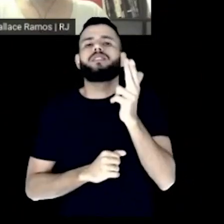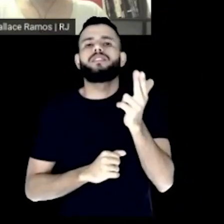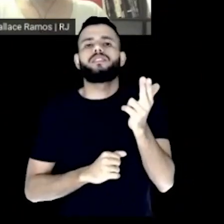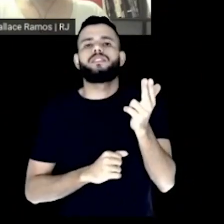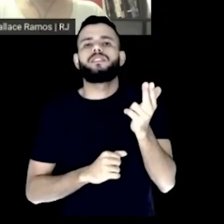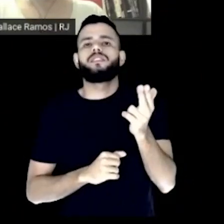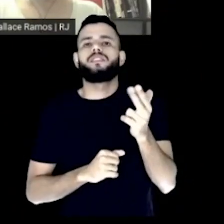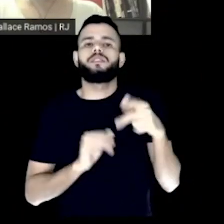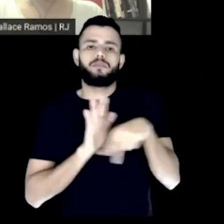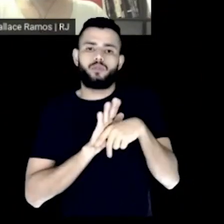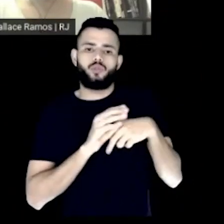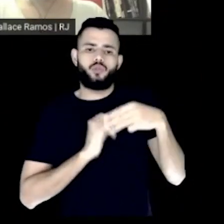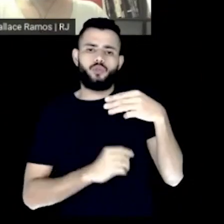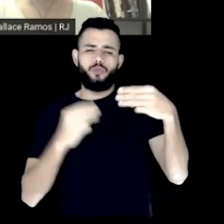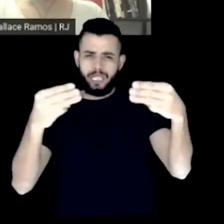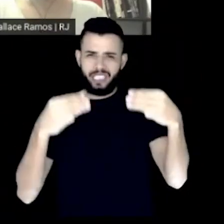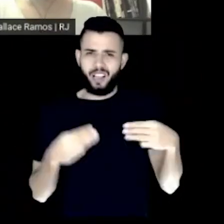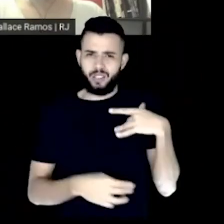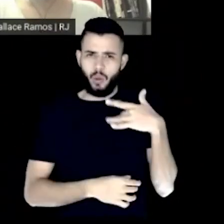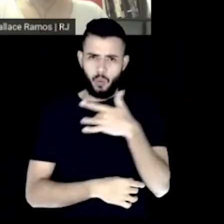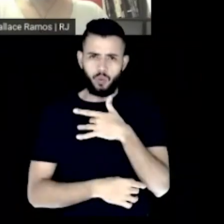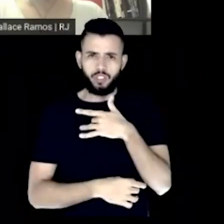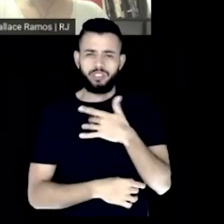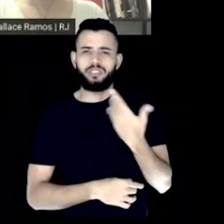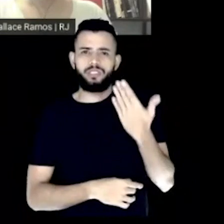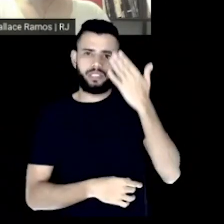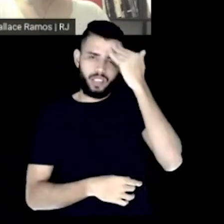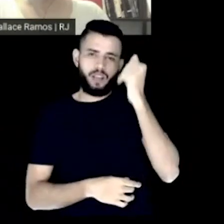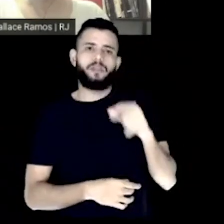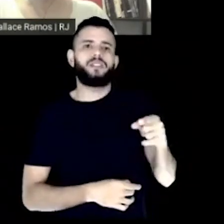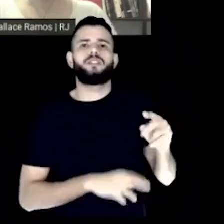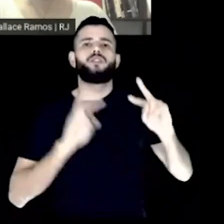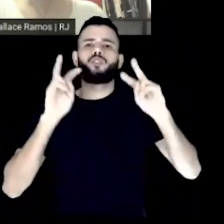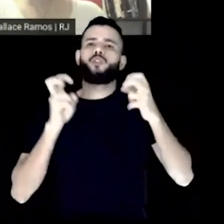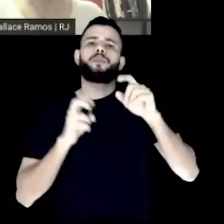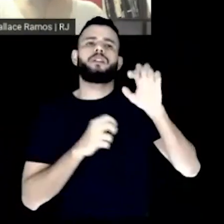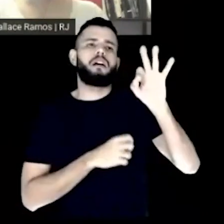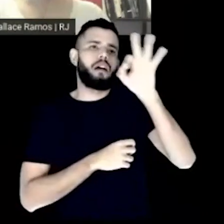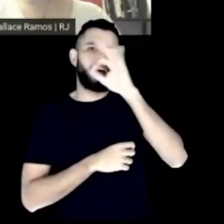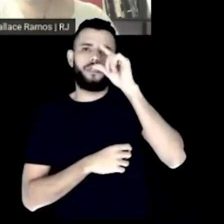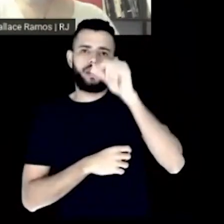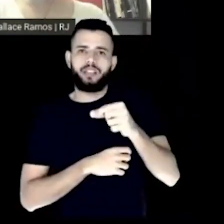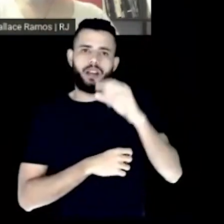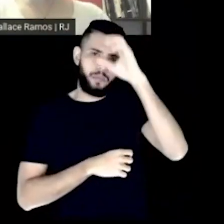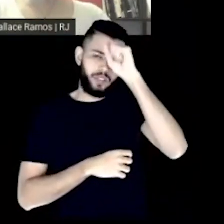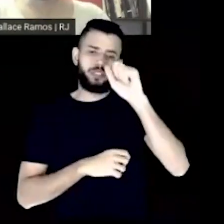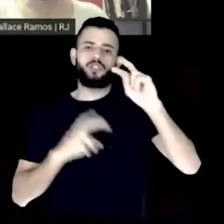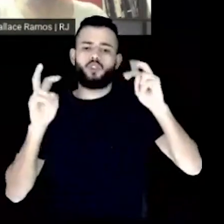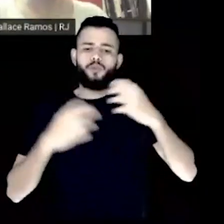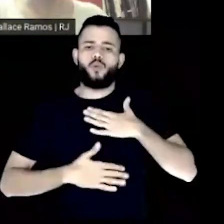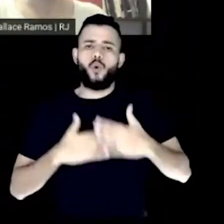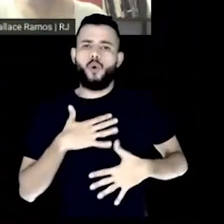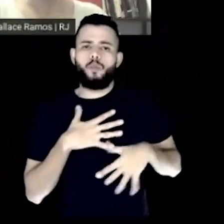que era como se fosse do Ministério da Saúde, sabe? Tipo, sabe aqueles materiais assim, aprenda sobre a dengue? Mas era,